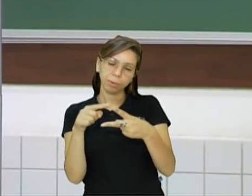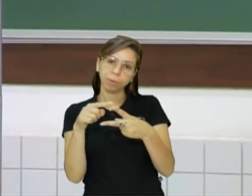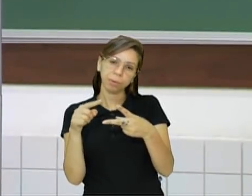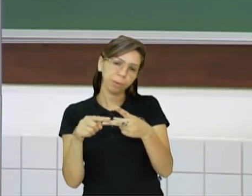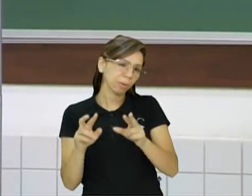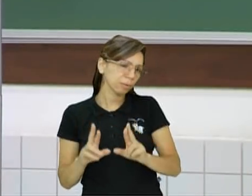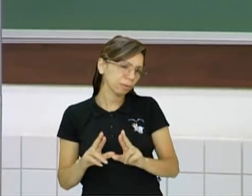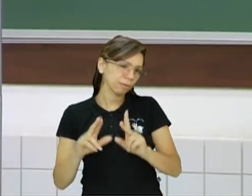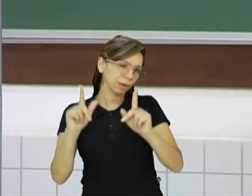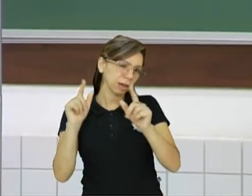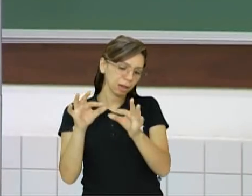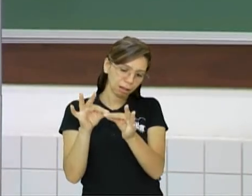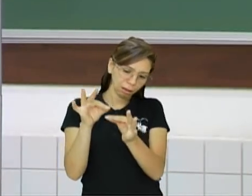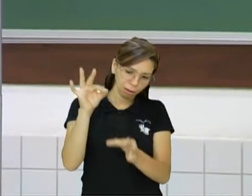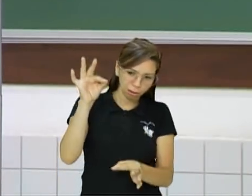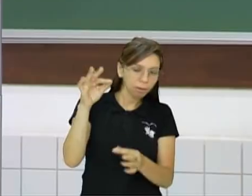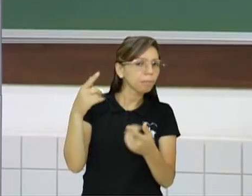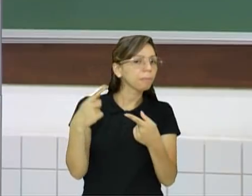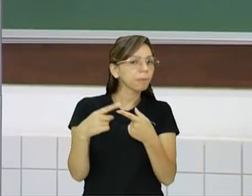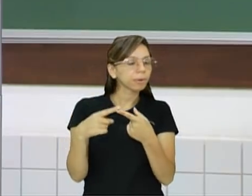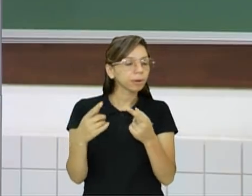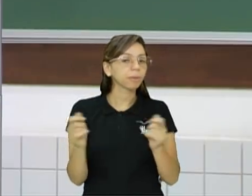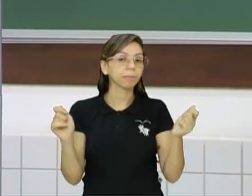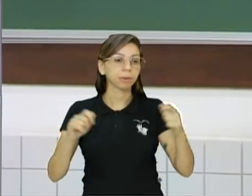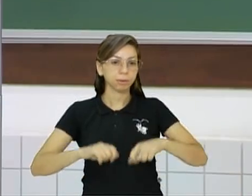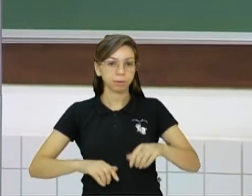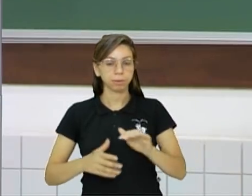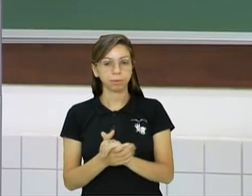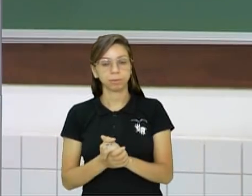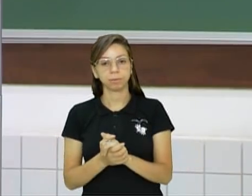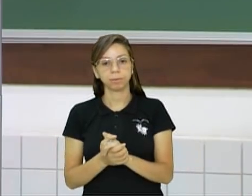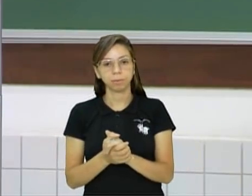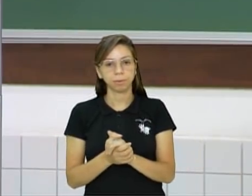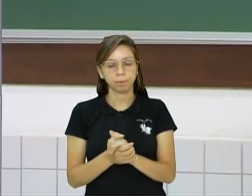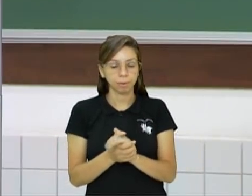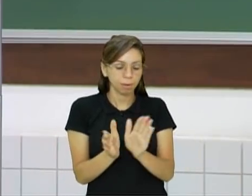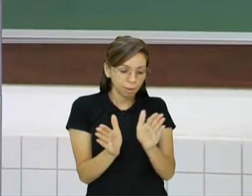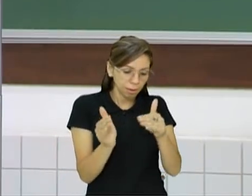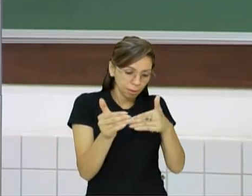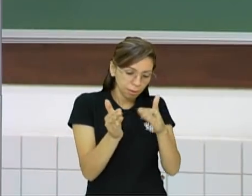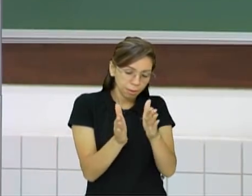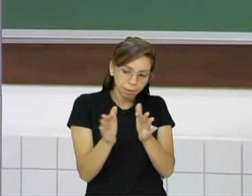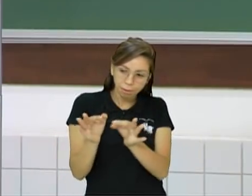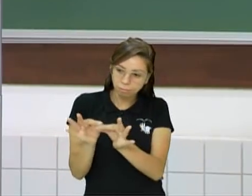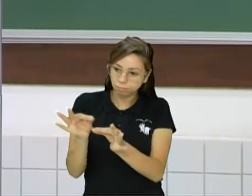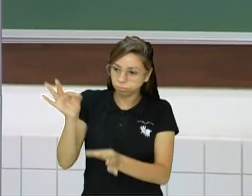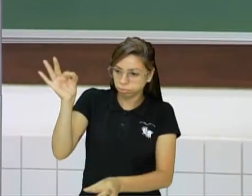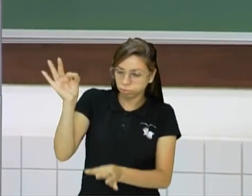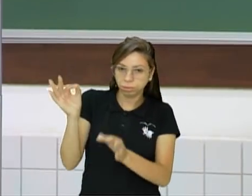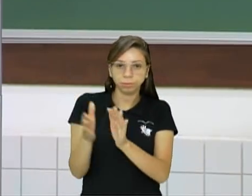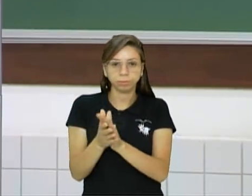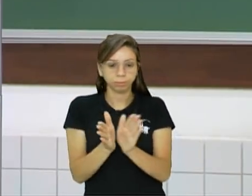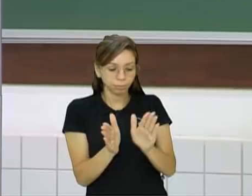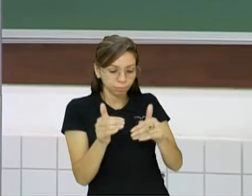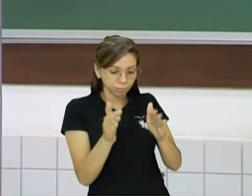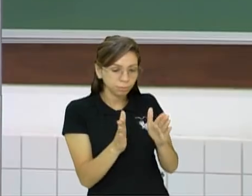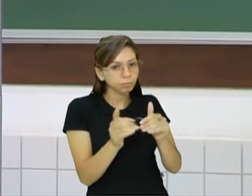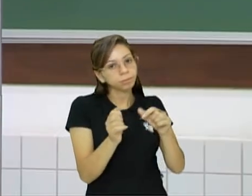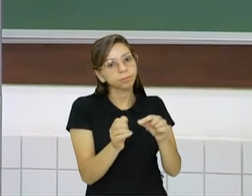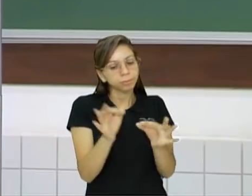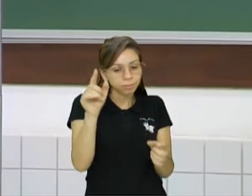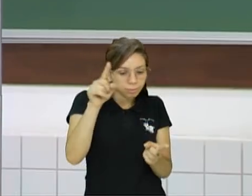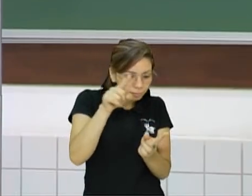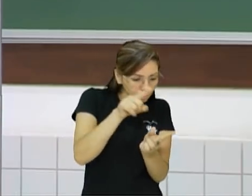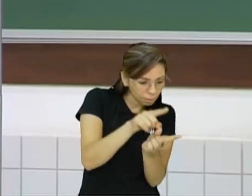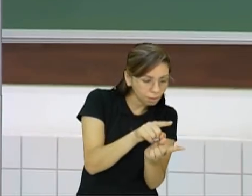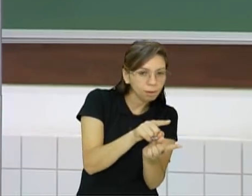proporção? Então, nós vamos também construir sólidos geométricos maiores e sólidos geométricos menores,